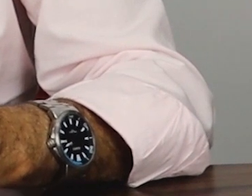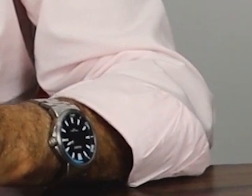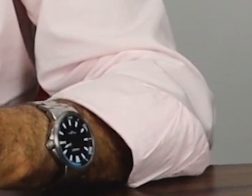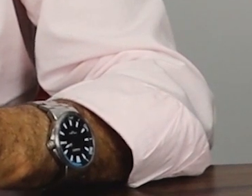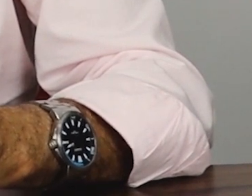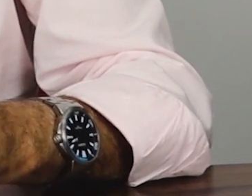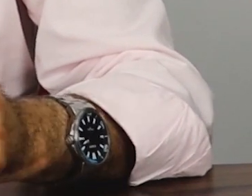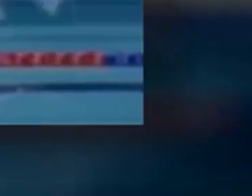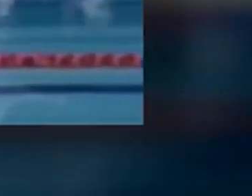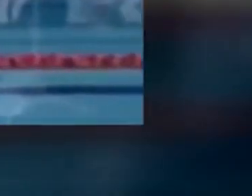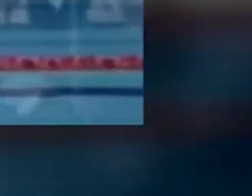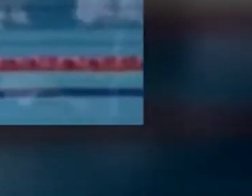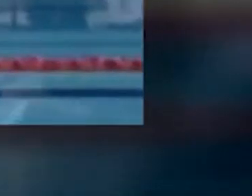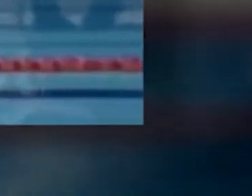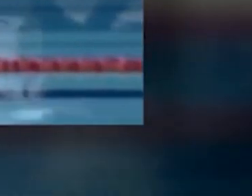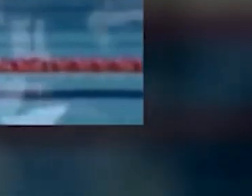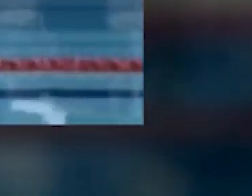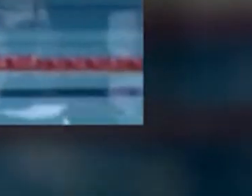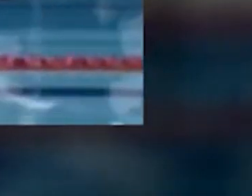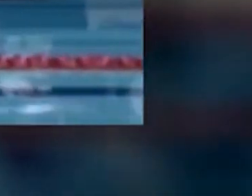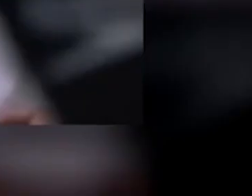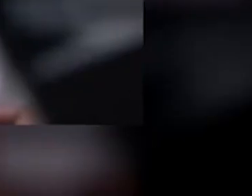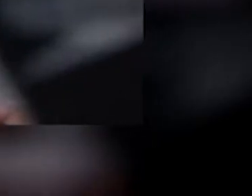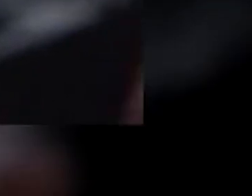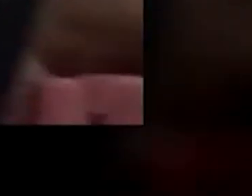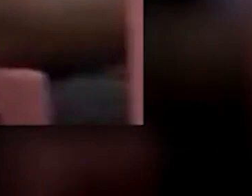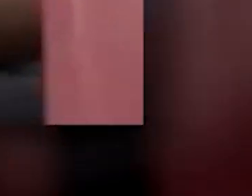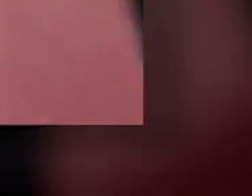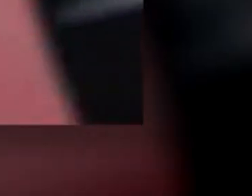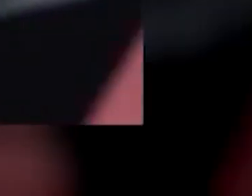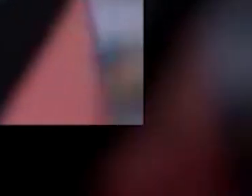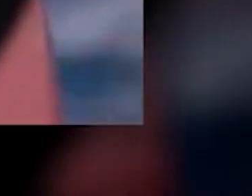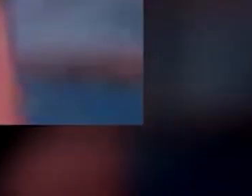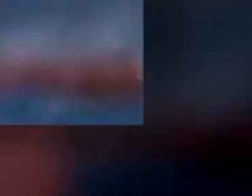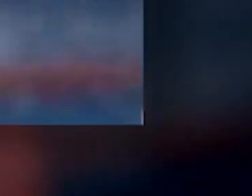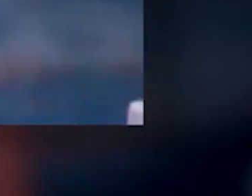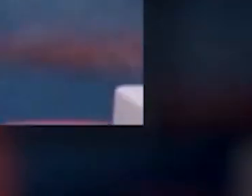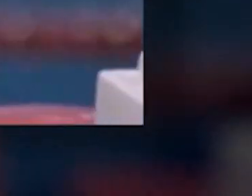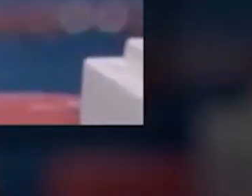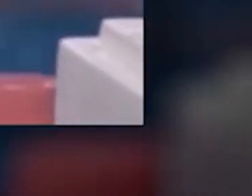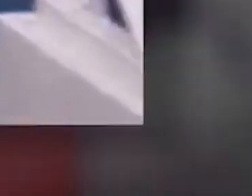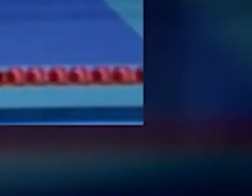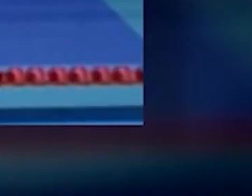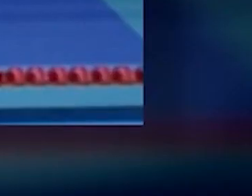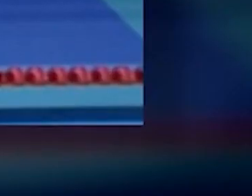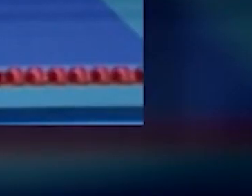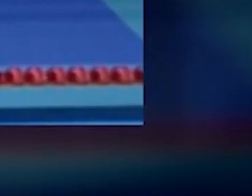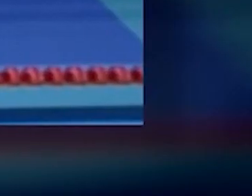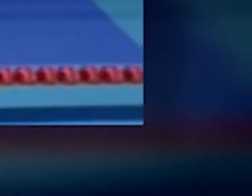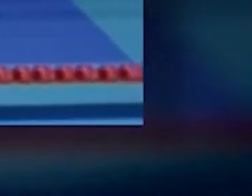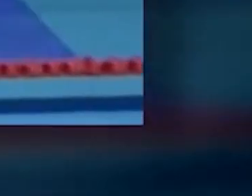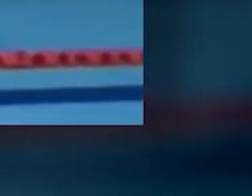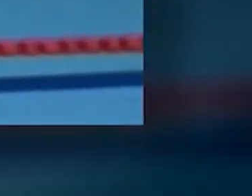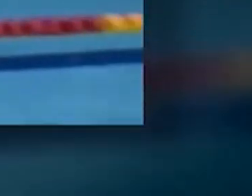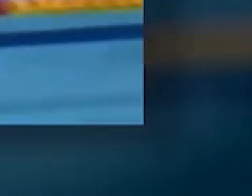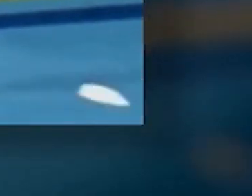desconstruir estereótipos voltados a esse grupo social, difundir a informação e, assim, abrir espaço para a